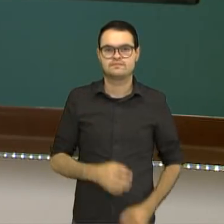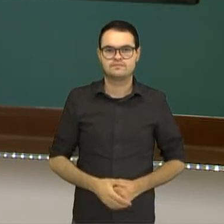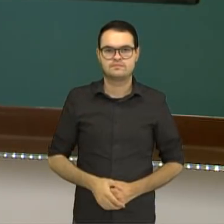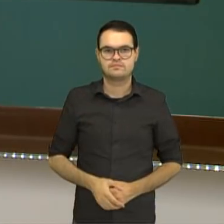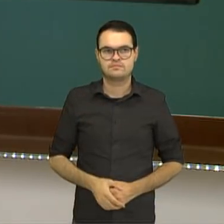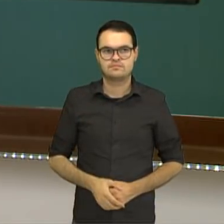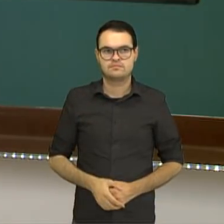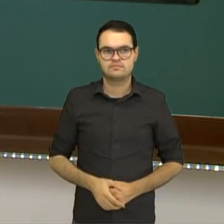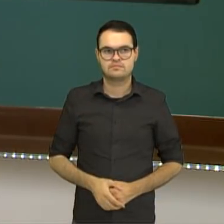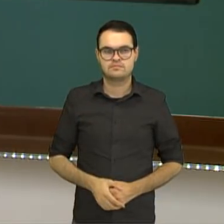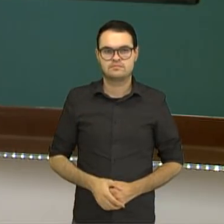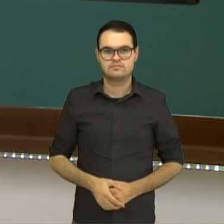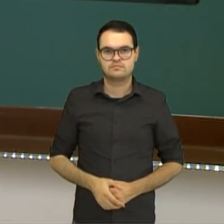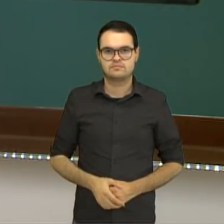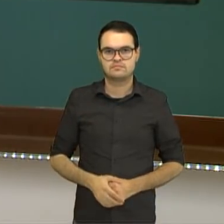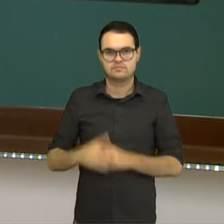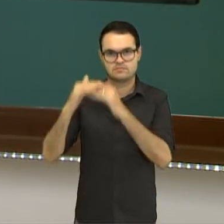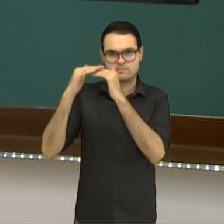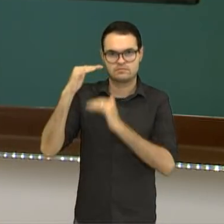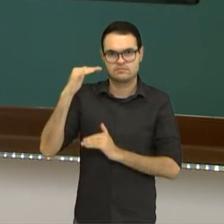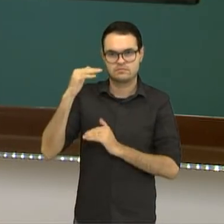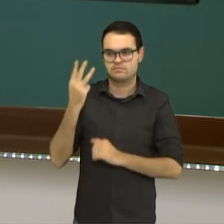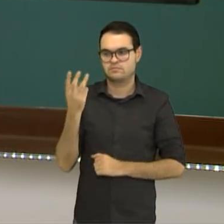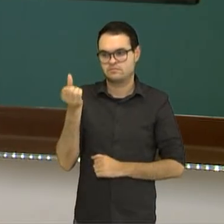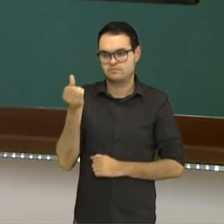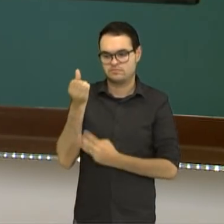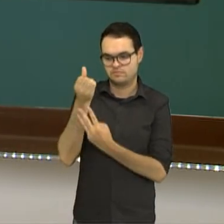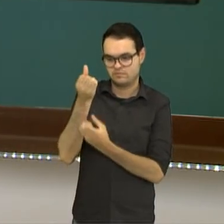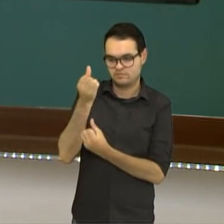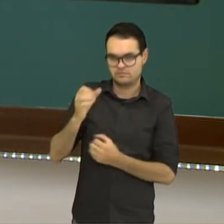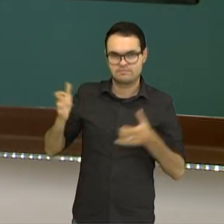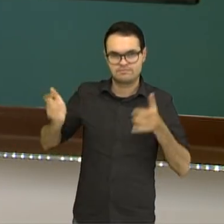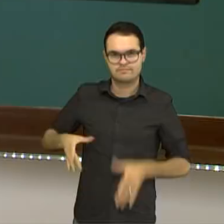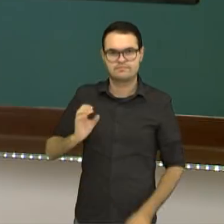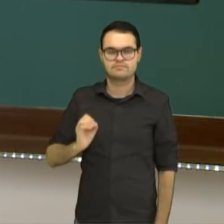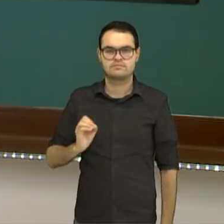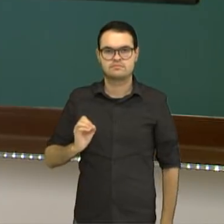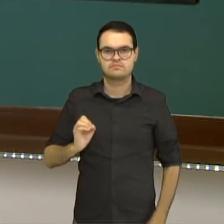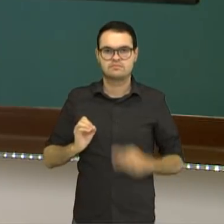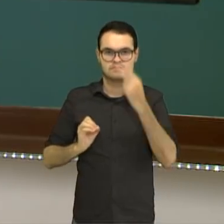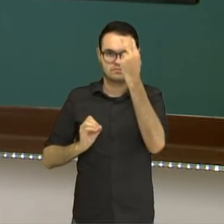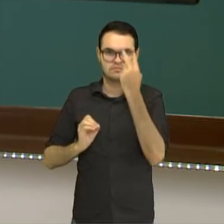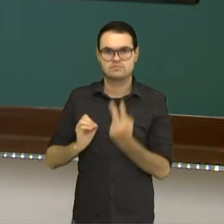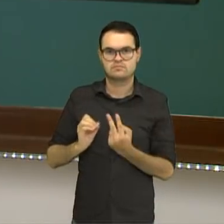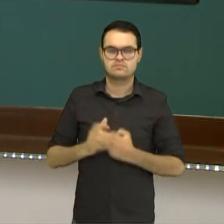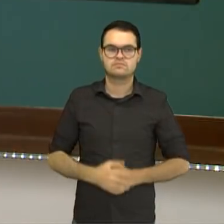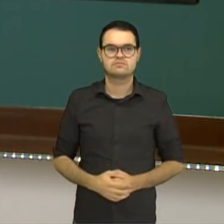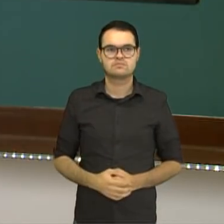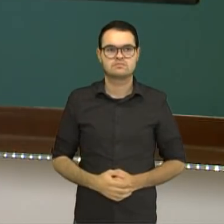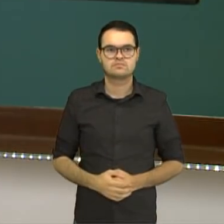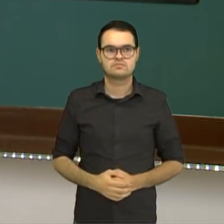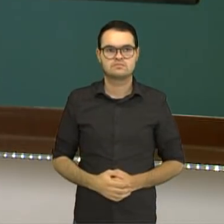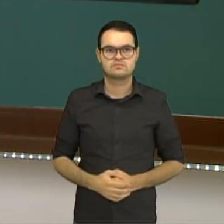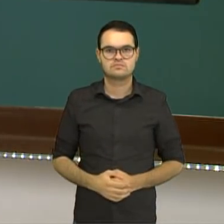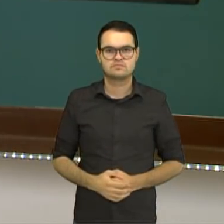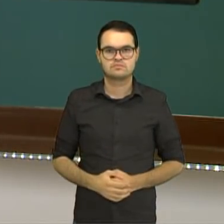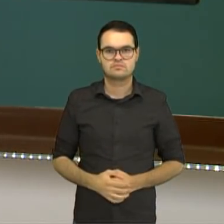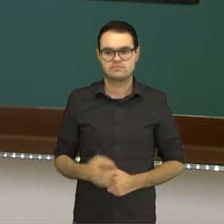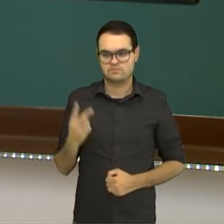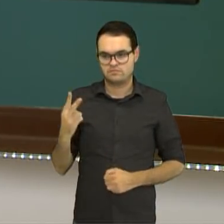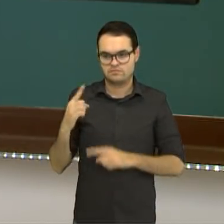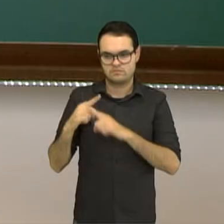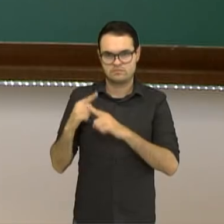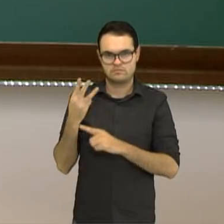36, 36. 36 menos 36, 0. Baixei esse 2. 2 vezes 36 dá para